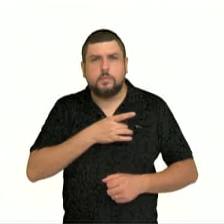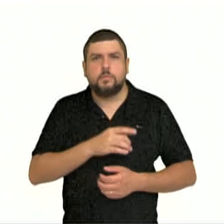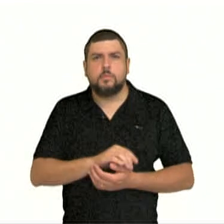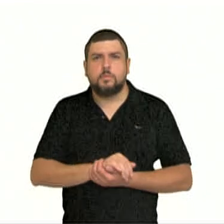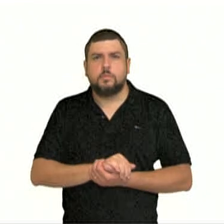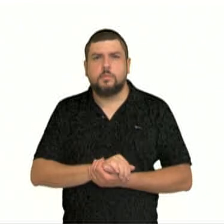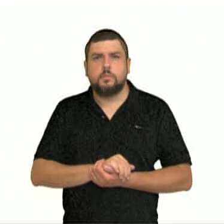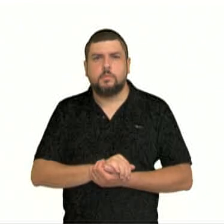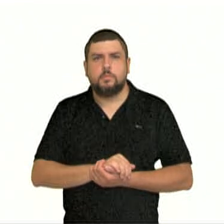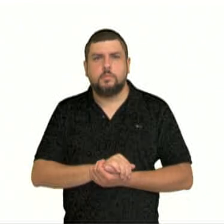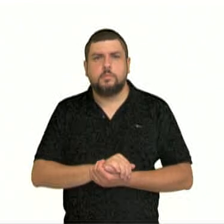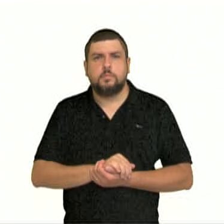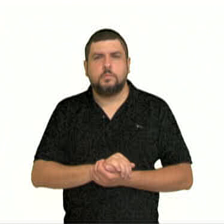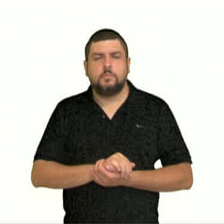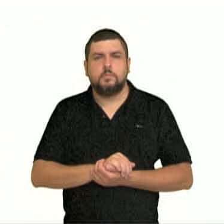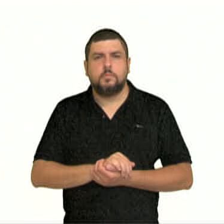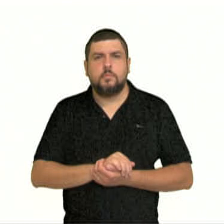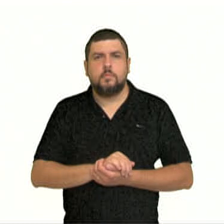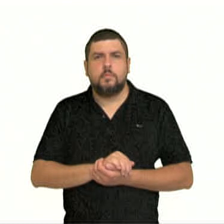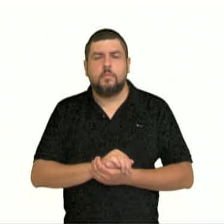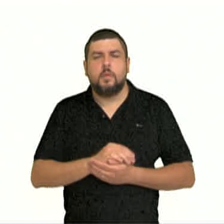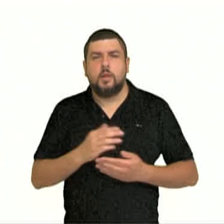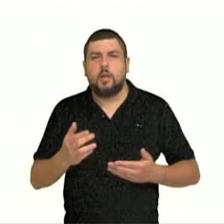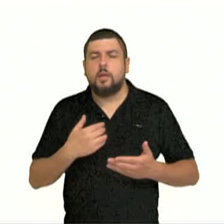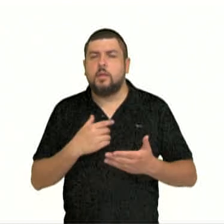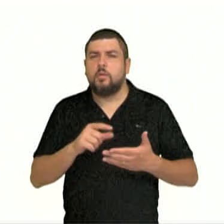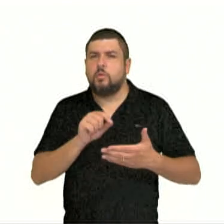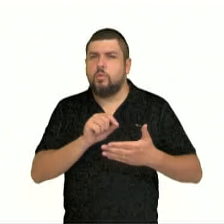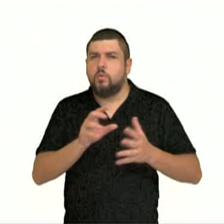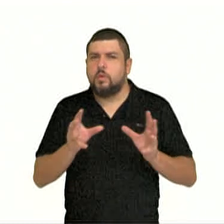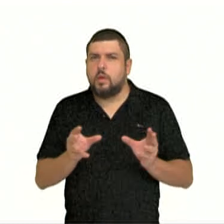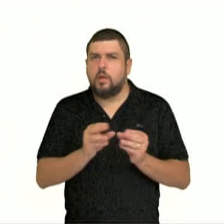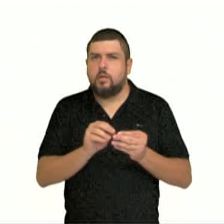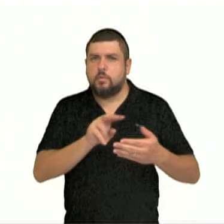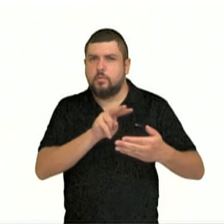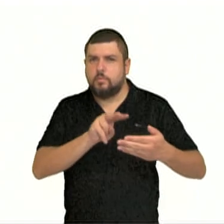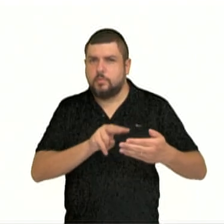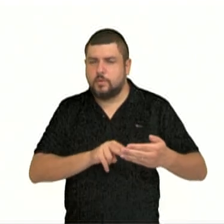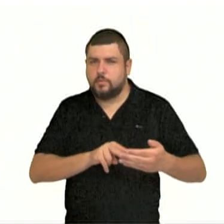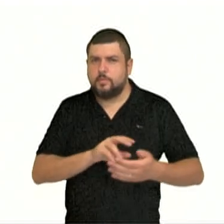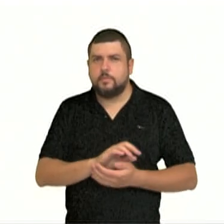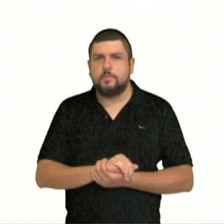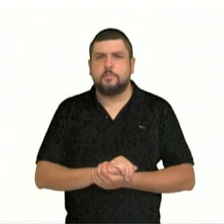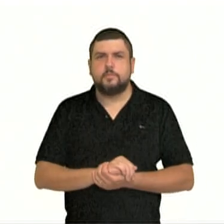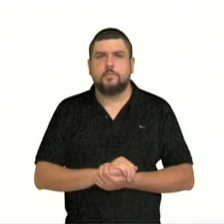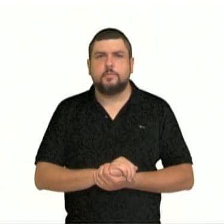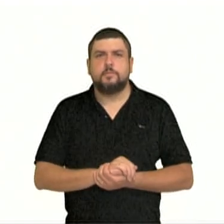ó, na página O que eu vi do mundo, resenha, tem a referência para você dar uma olhada.